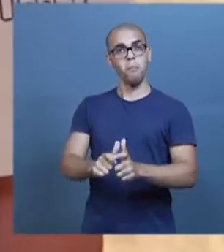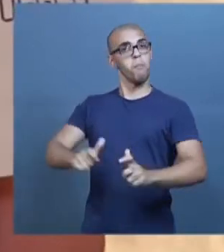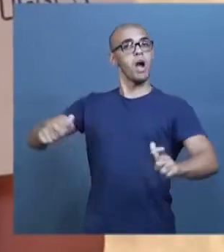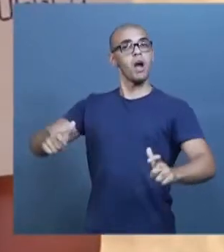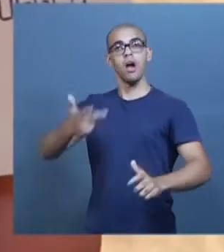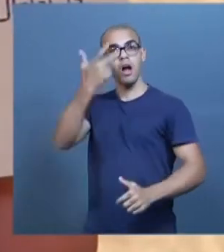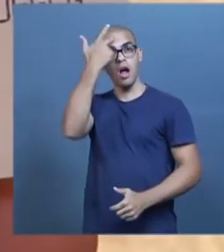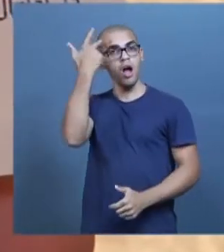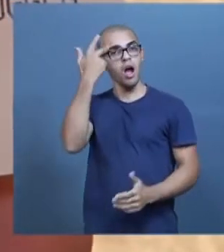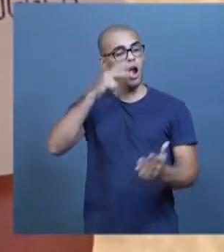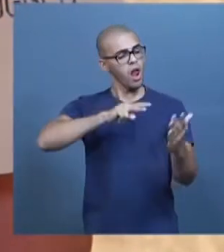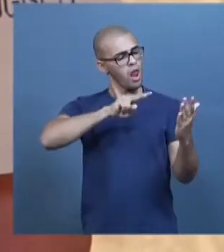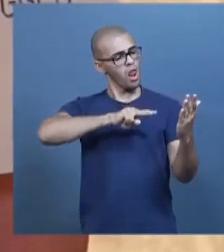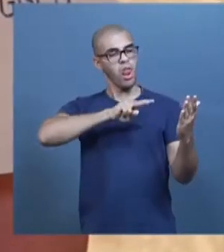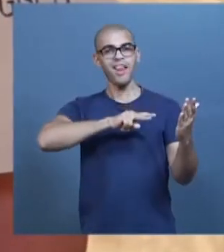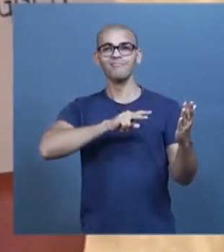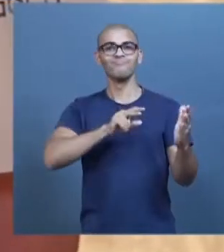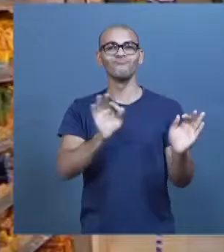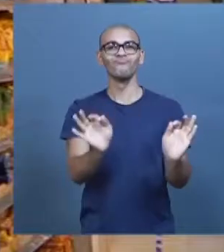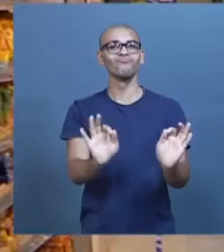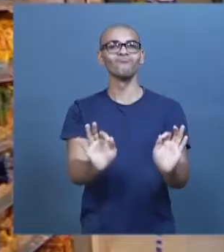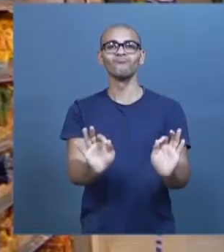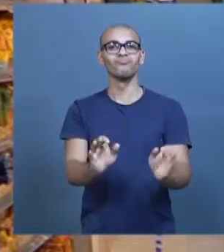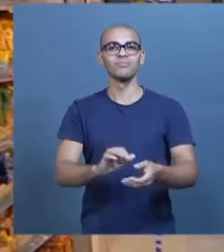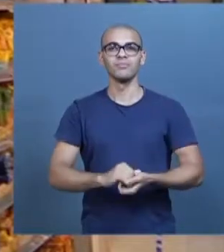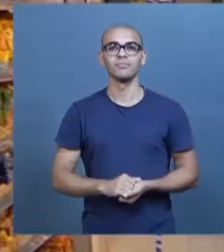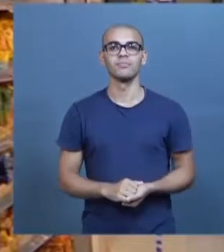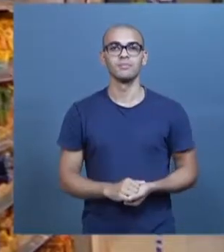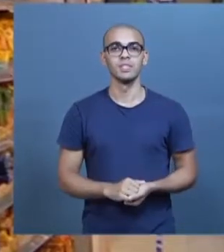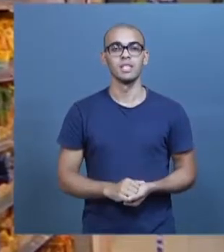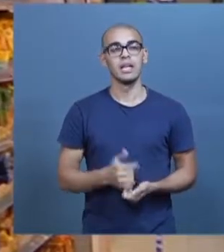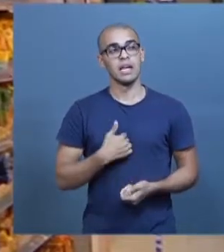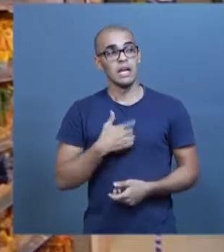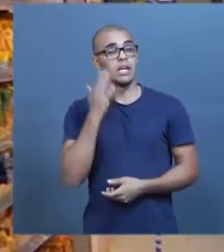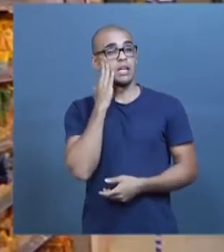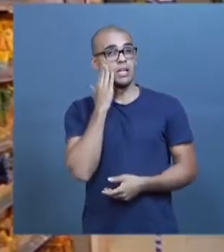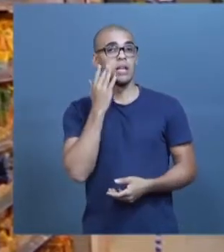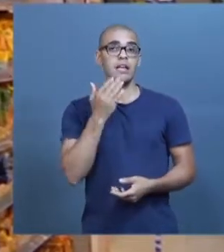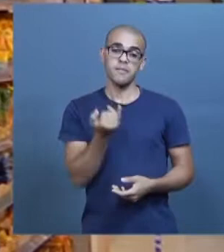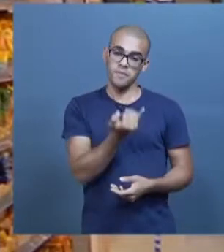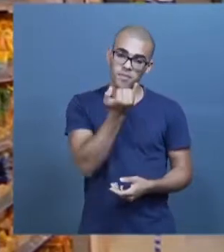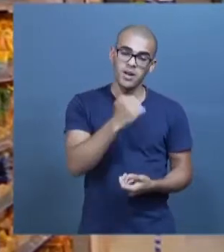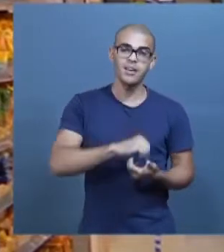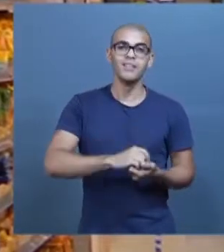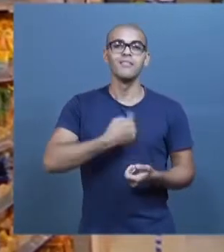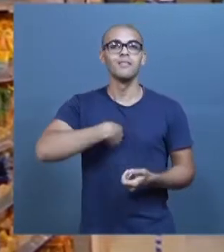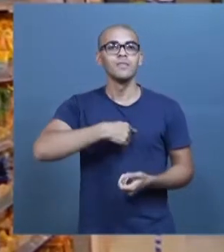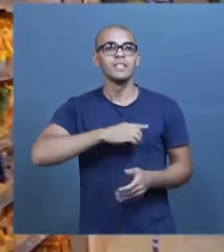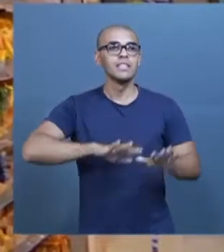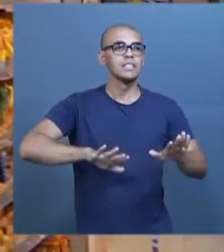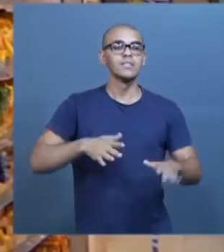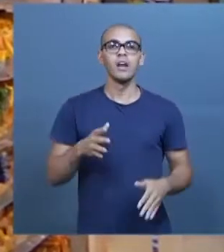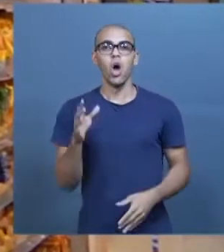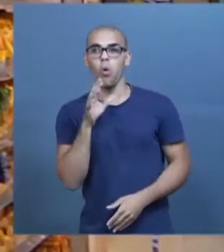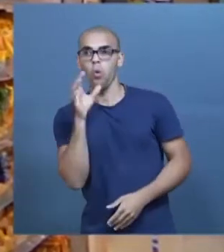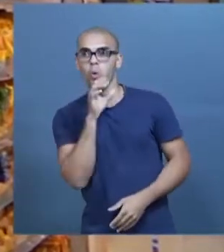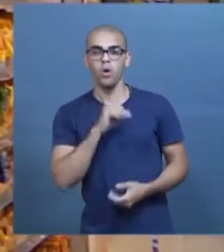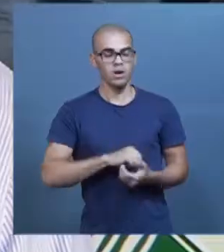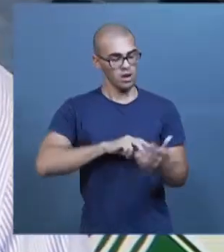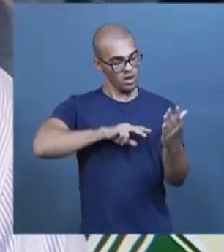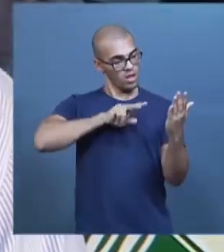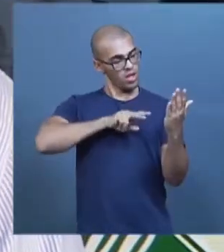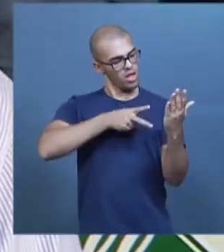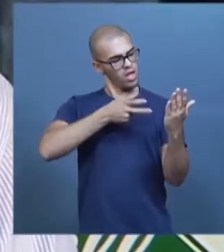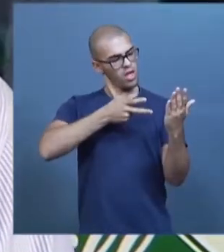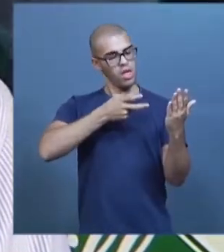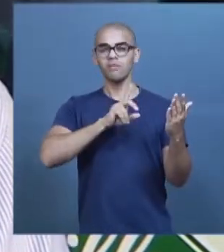as informações disponíveis nas notas. Apesar de saber que é importante, infelizmente a gente, pela correria aí, a gente acaba que não olha não.